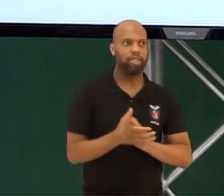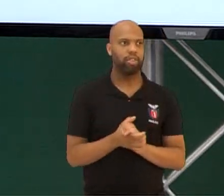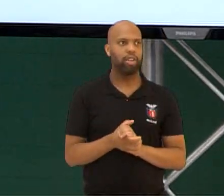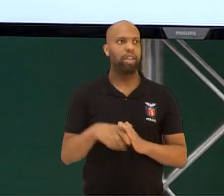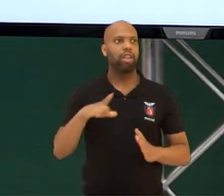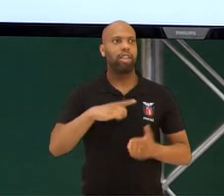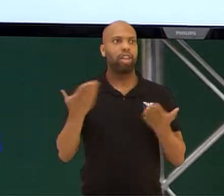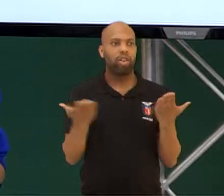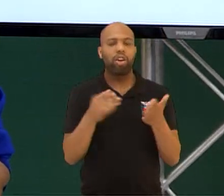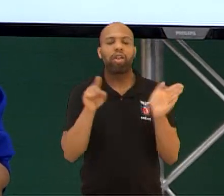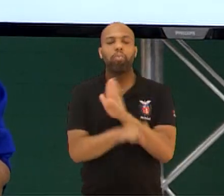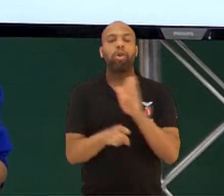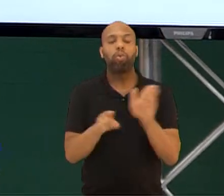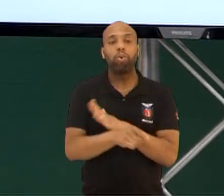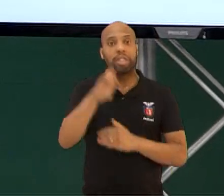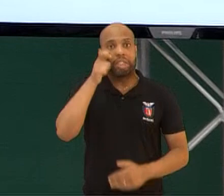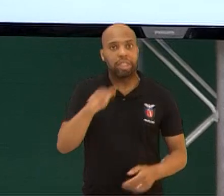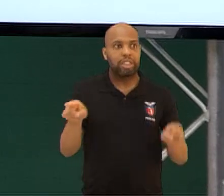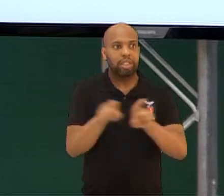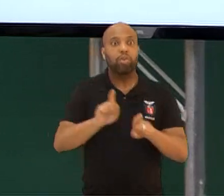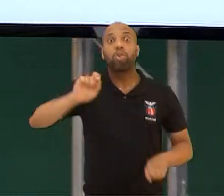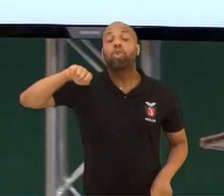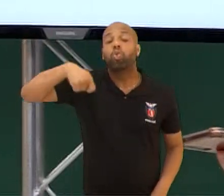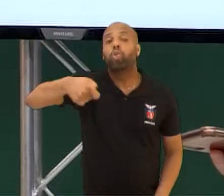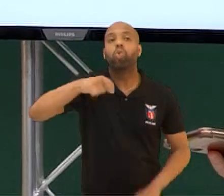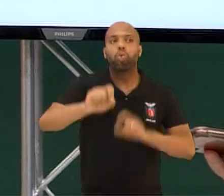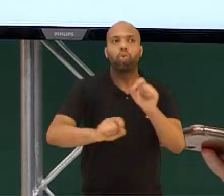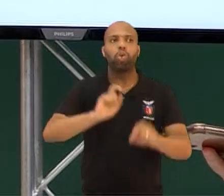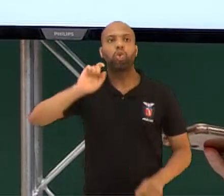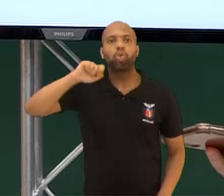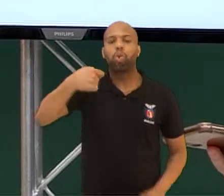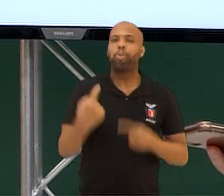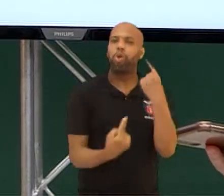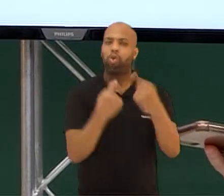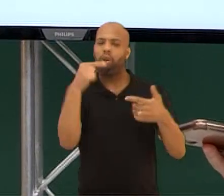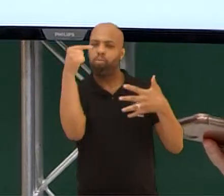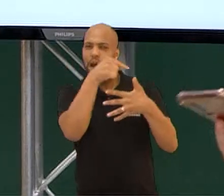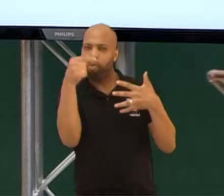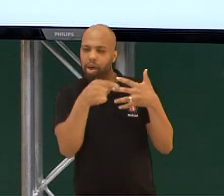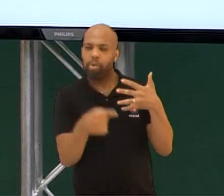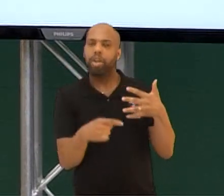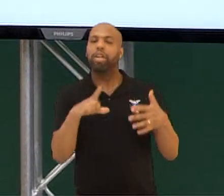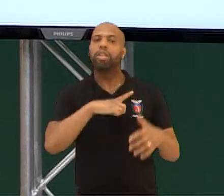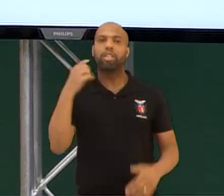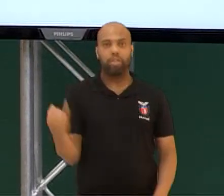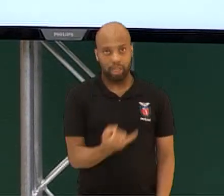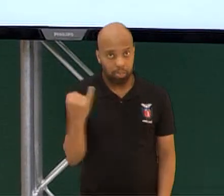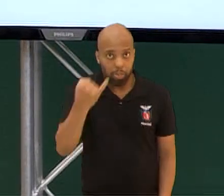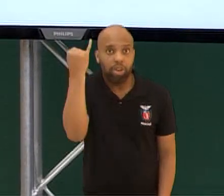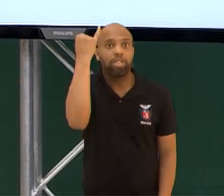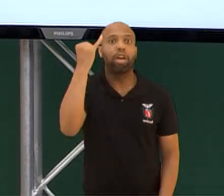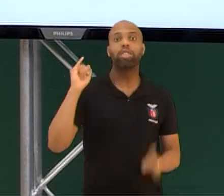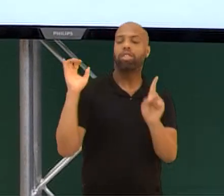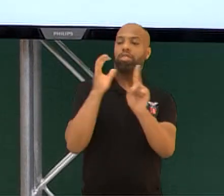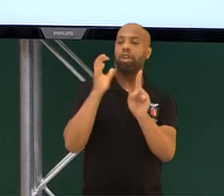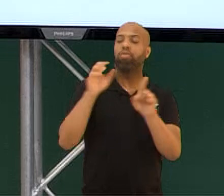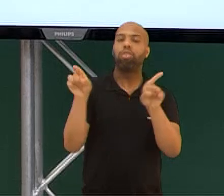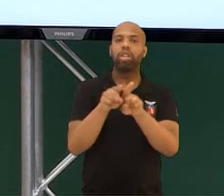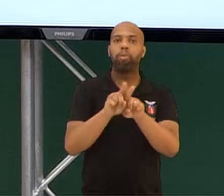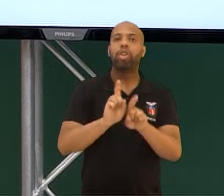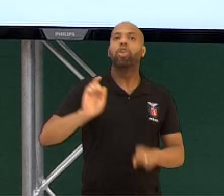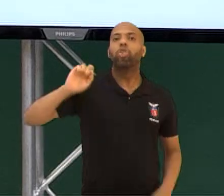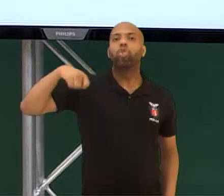também, que passaram para nós, tá? Sobre a questão de quais são os elementos aqui importantes, né, que influenciam a